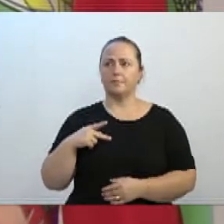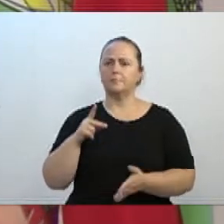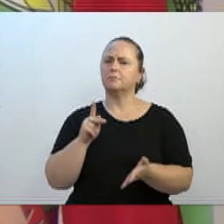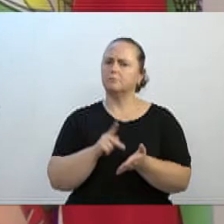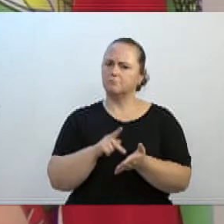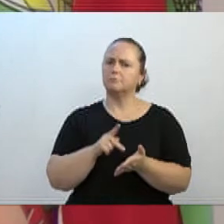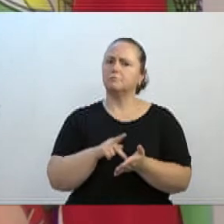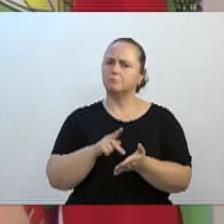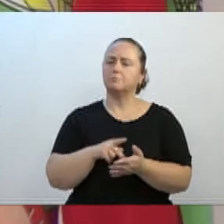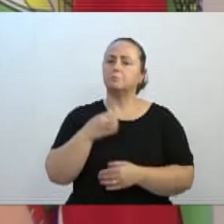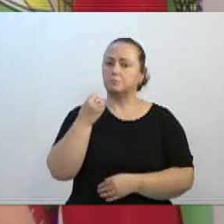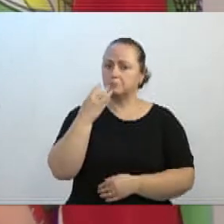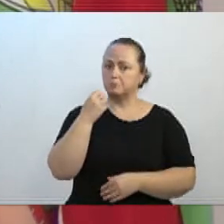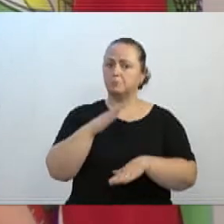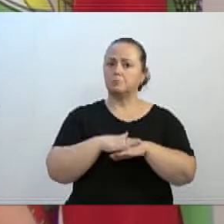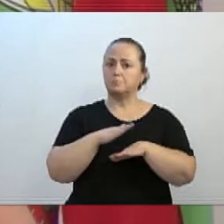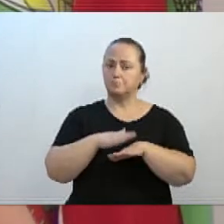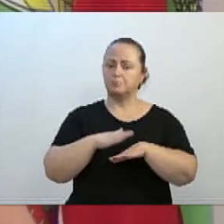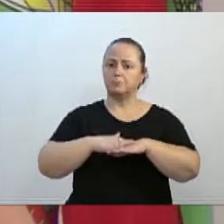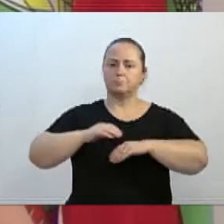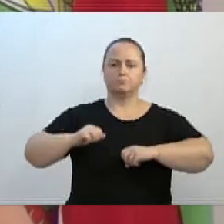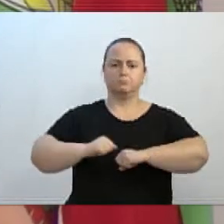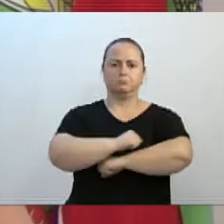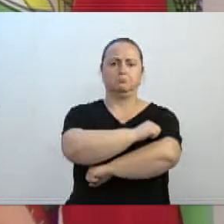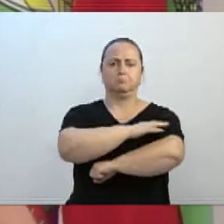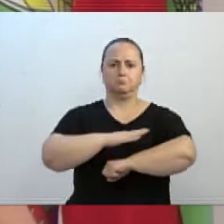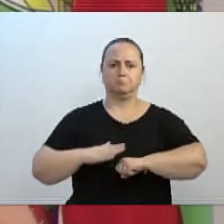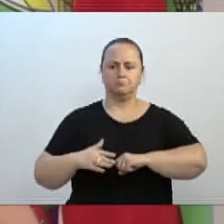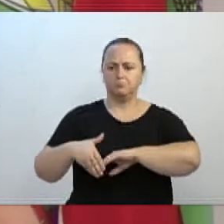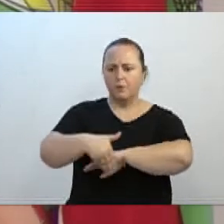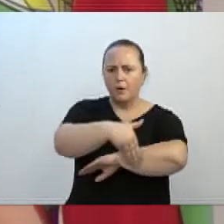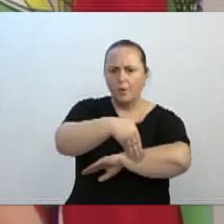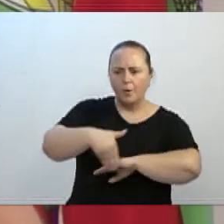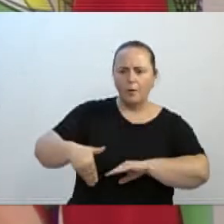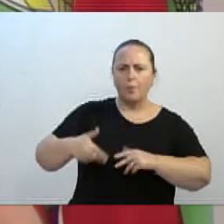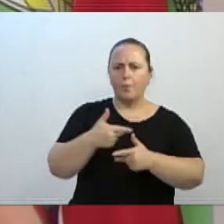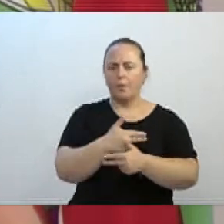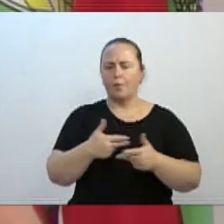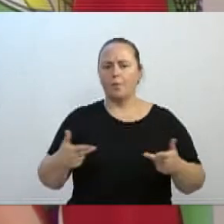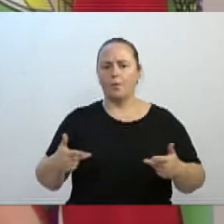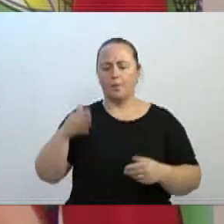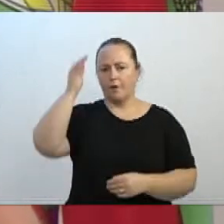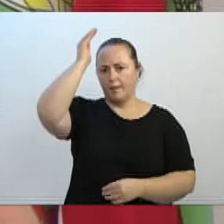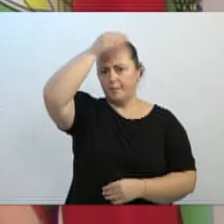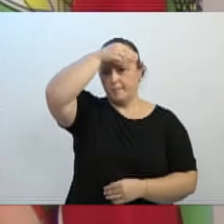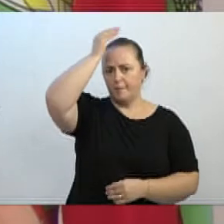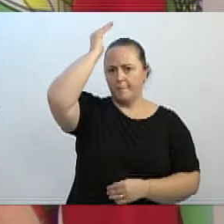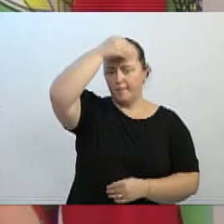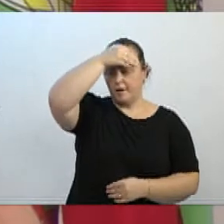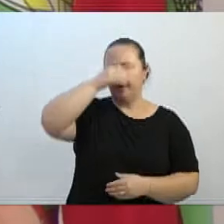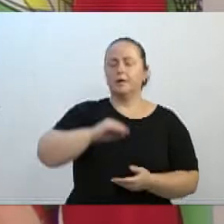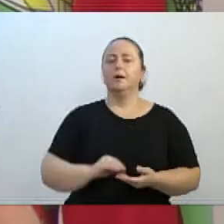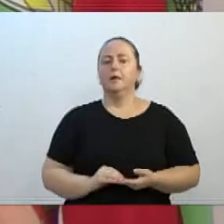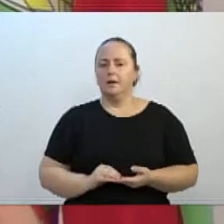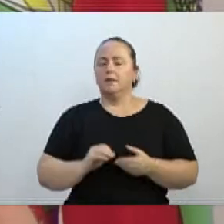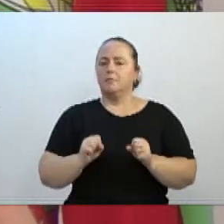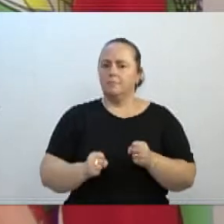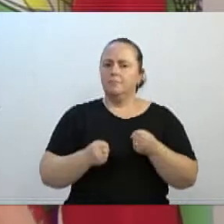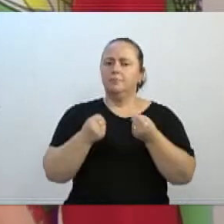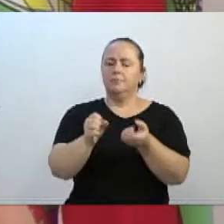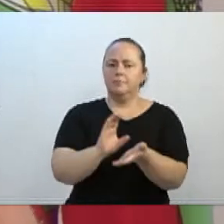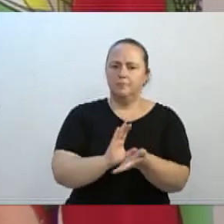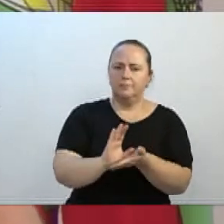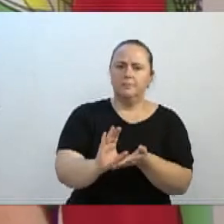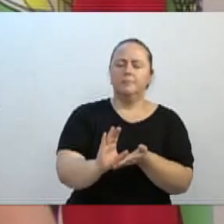feito, principalmente na condição de pavimento de vias, etc. O prefeito Mário Hildebrand tem empenhado recursos e esforços